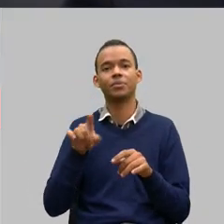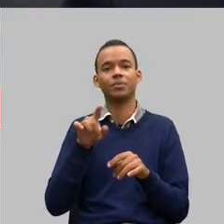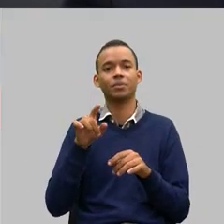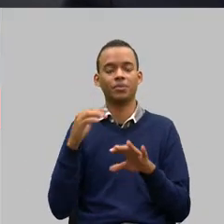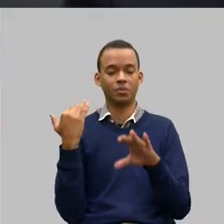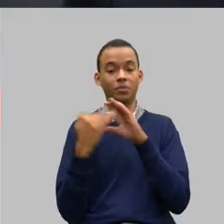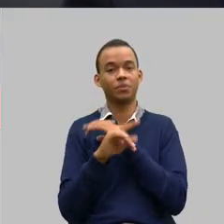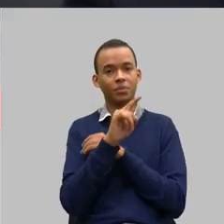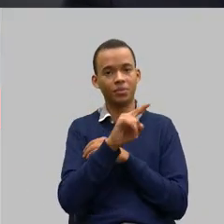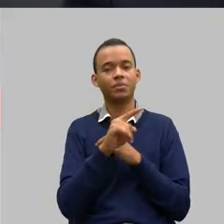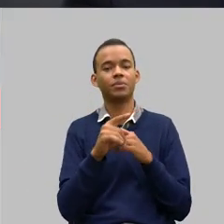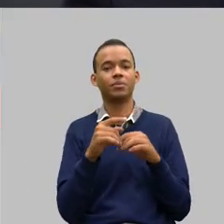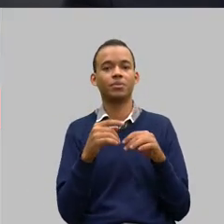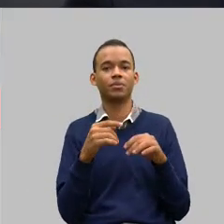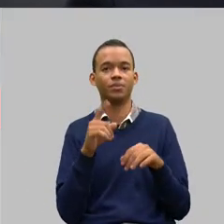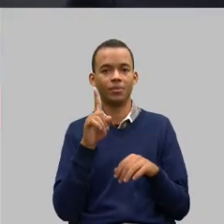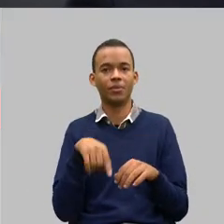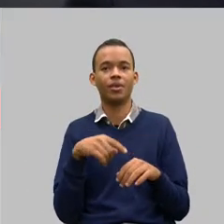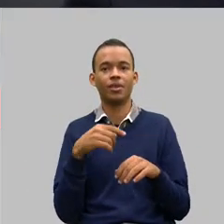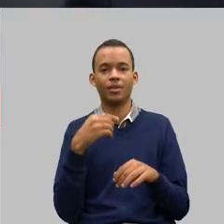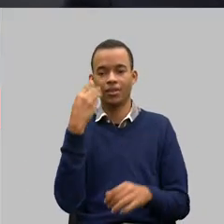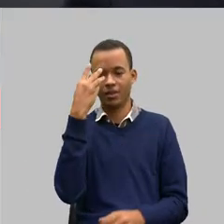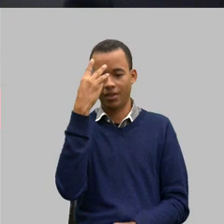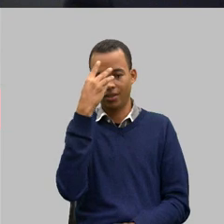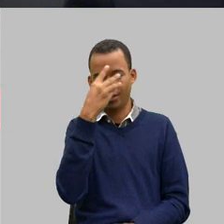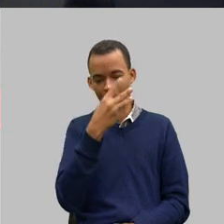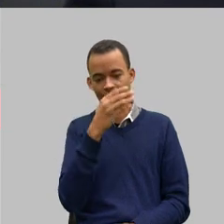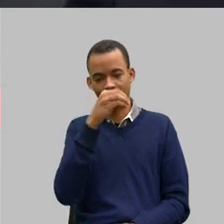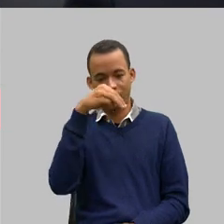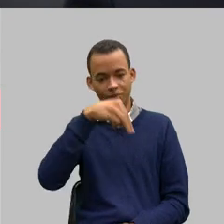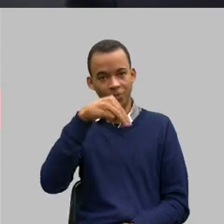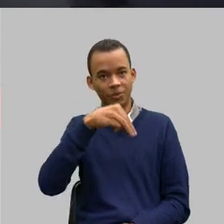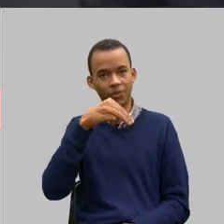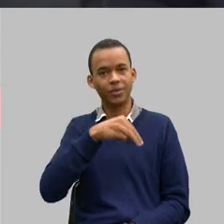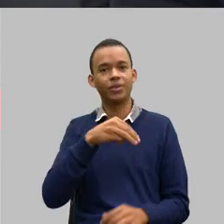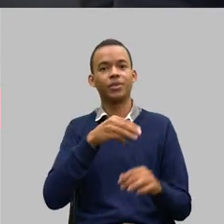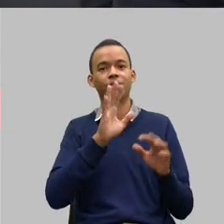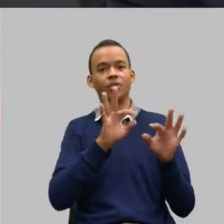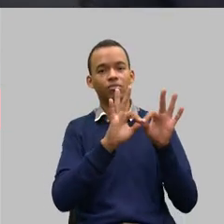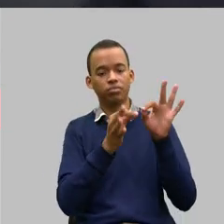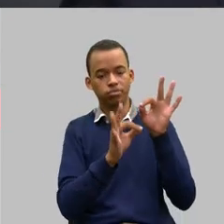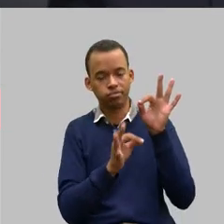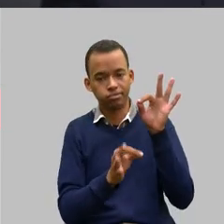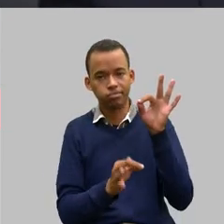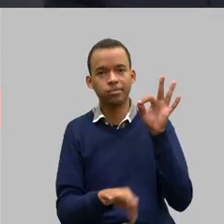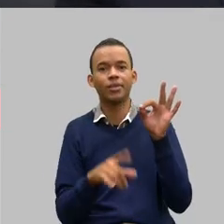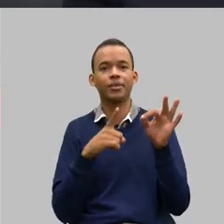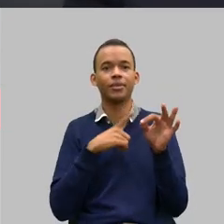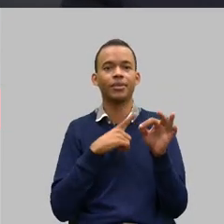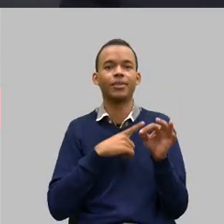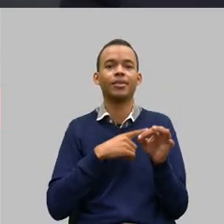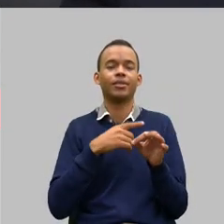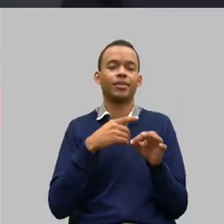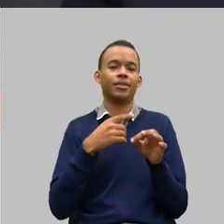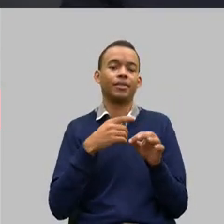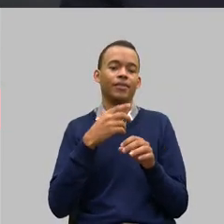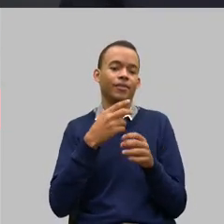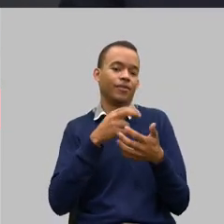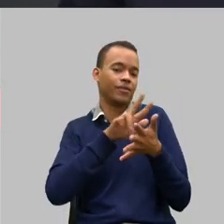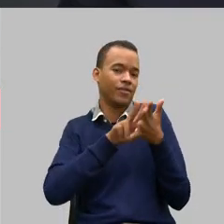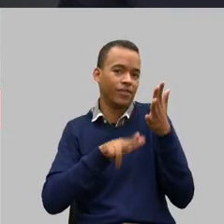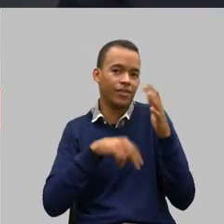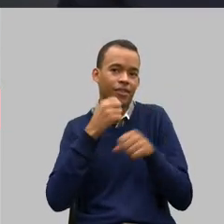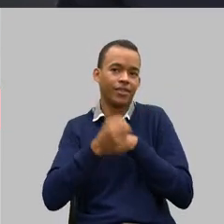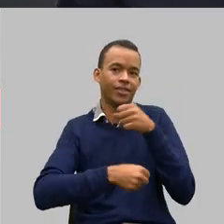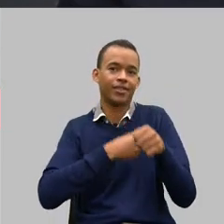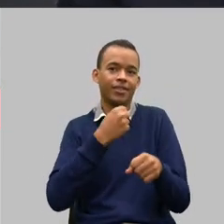excelência mandou para ele foi de meia hora de demandas que já comeu o orçamento de 24 25 se for mas eu